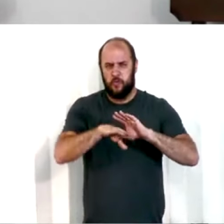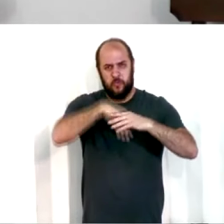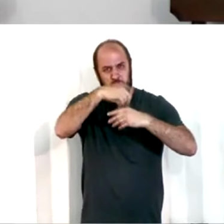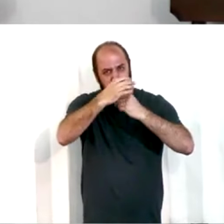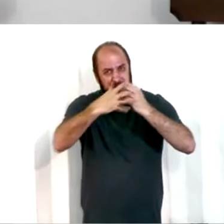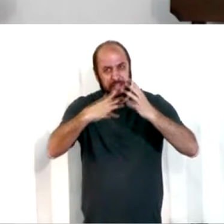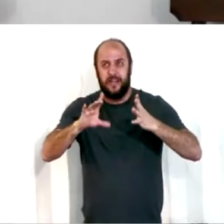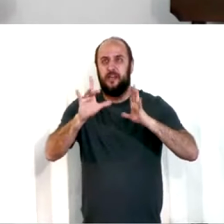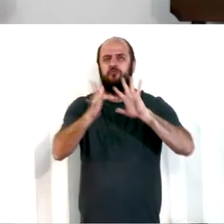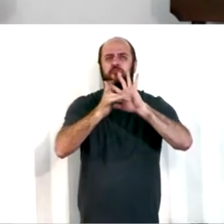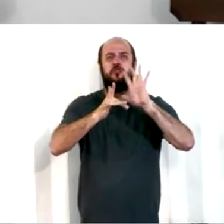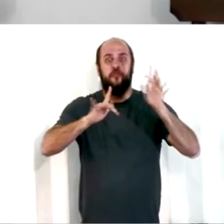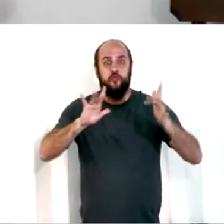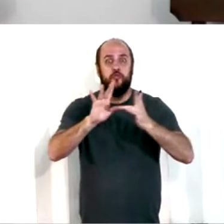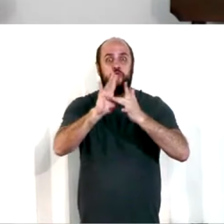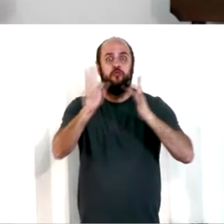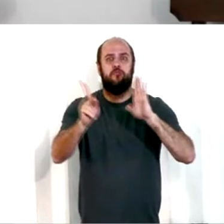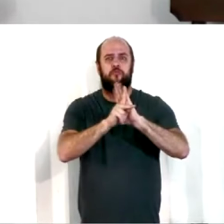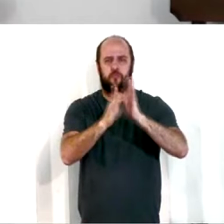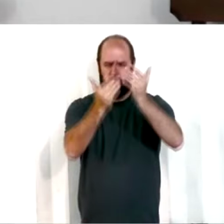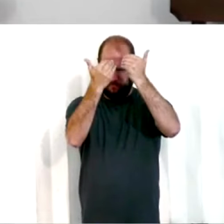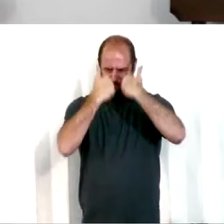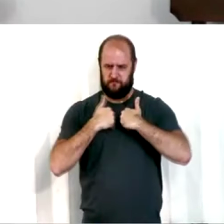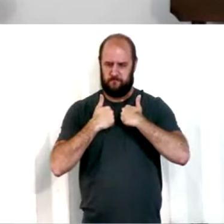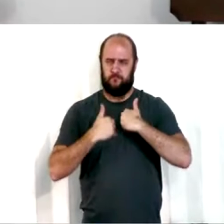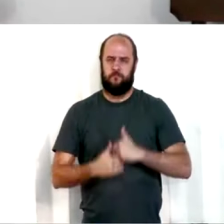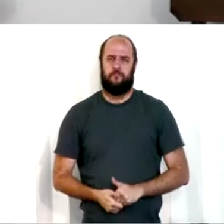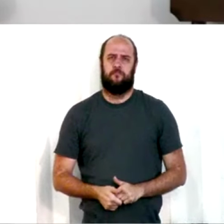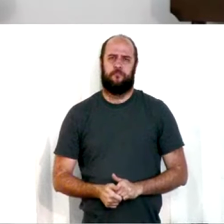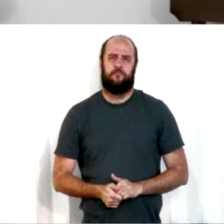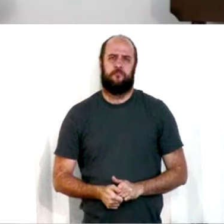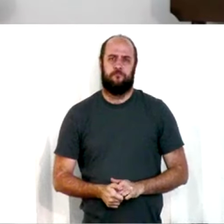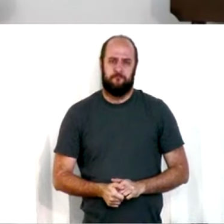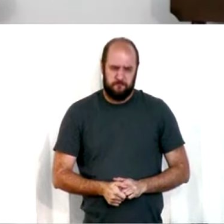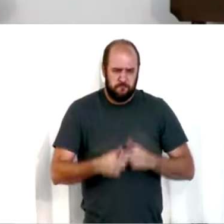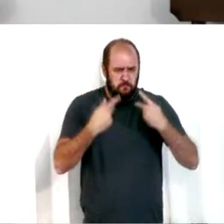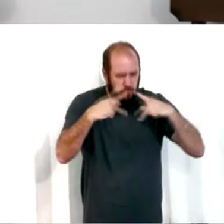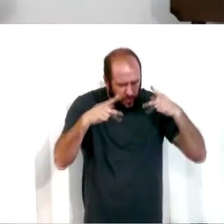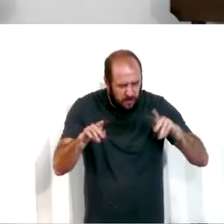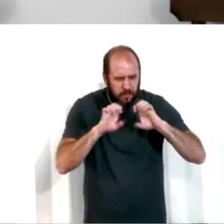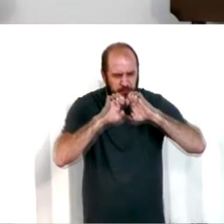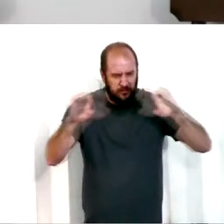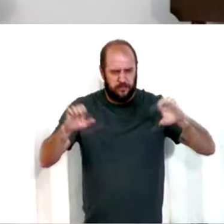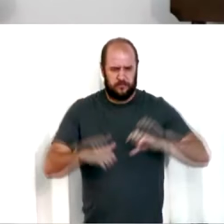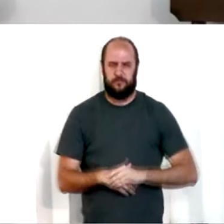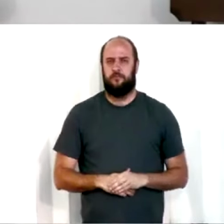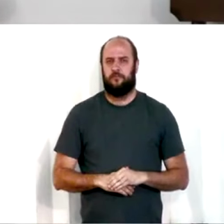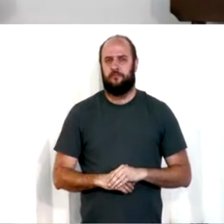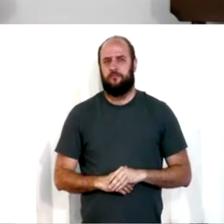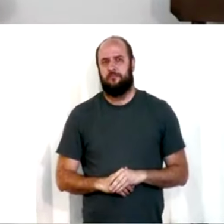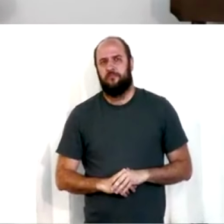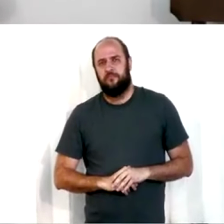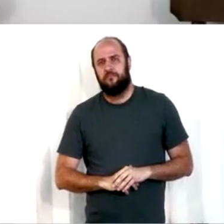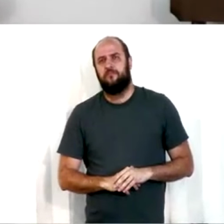Deus, Cristo em vós. Pregue o Evangelho. Não é errado estudar retórica,